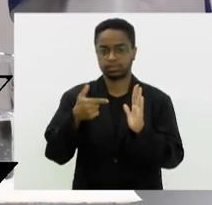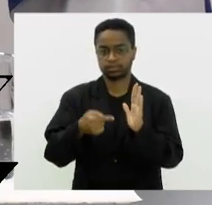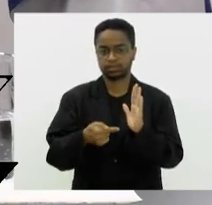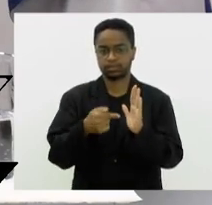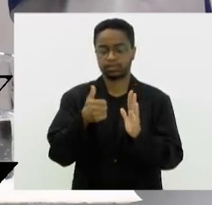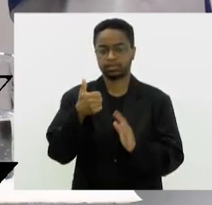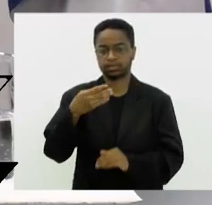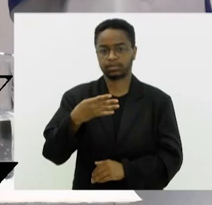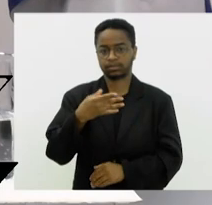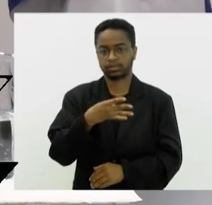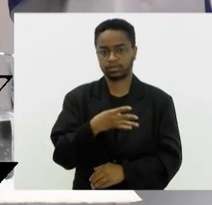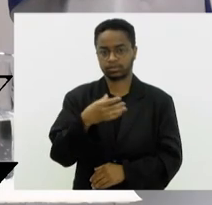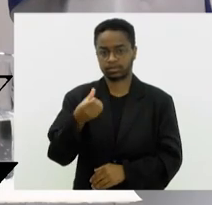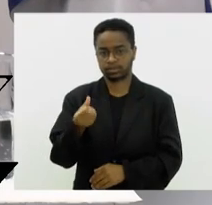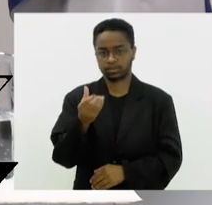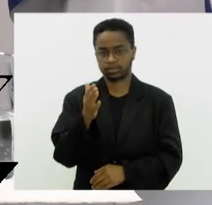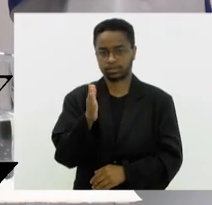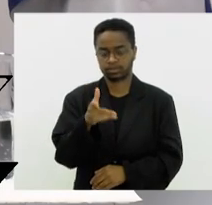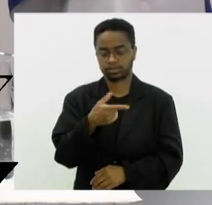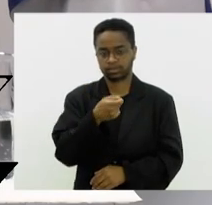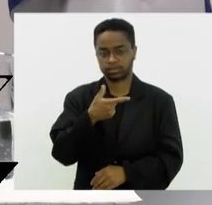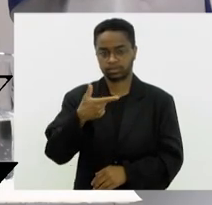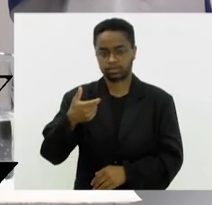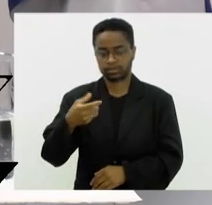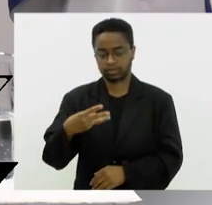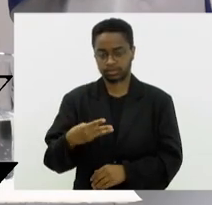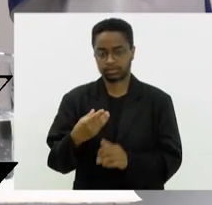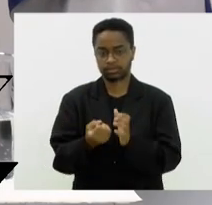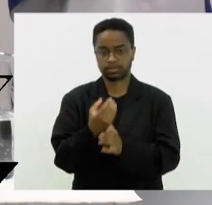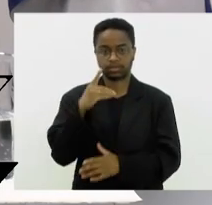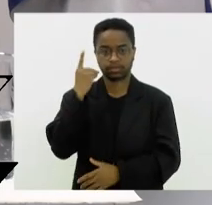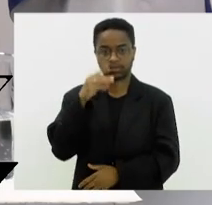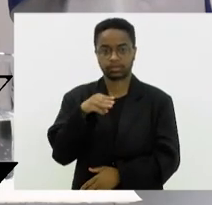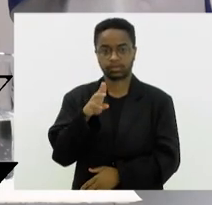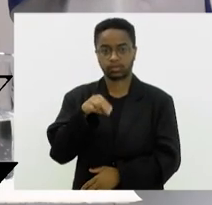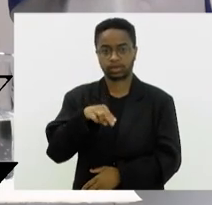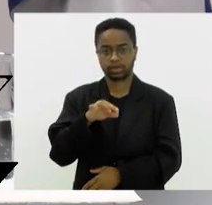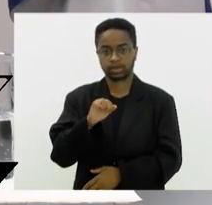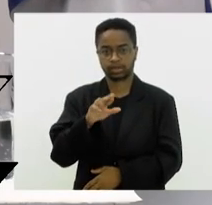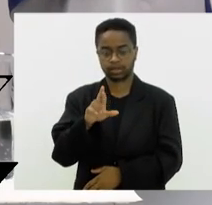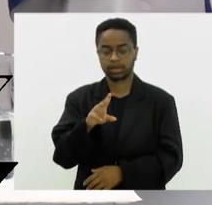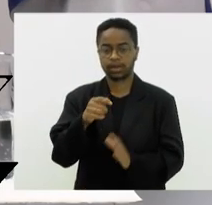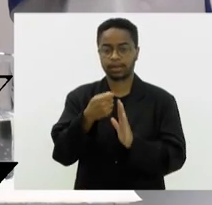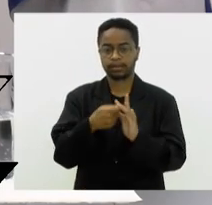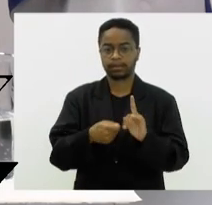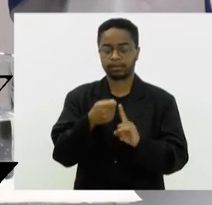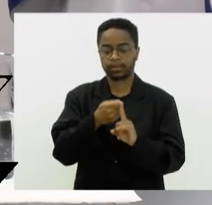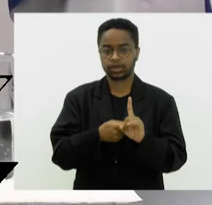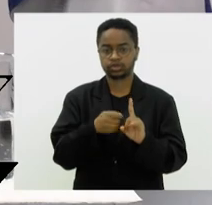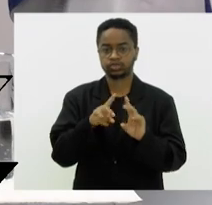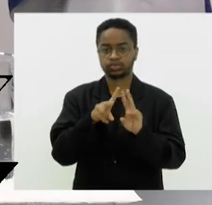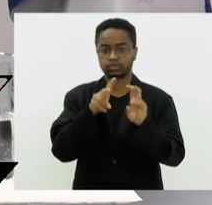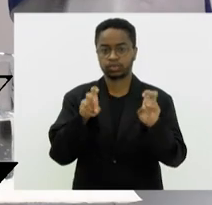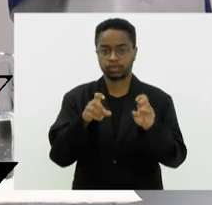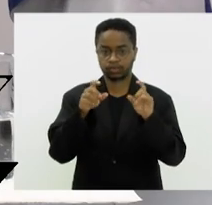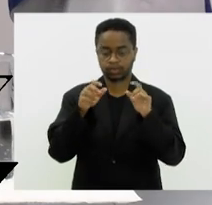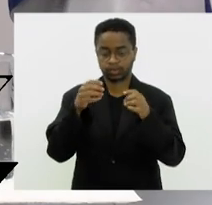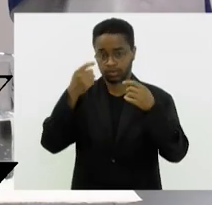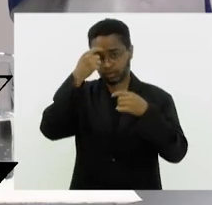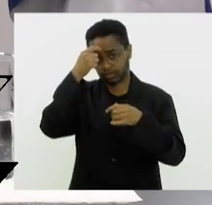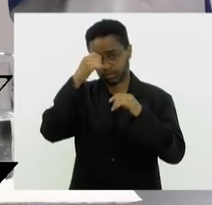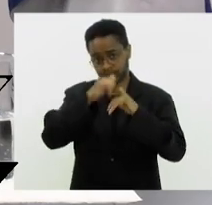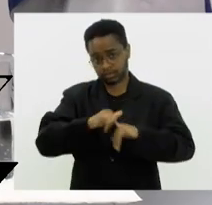PL 1446 de 23, de autoria do deputado Munir Neto, que institui o mês estadual de conscientização sobre a afasia no âmbito do Estado do Rio de